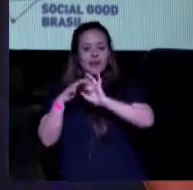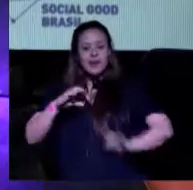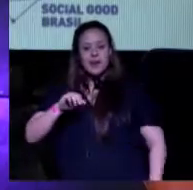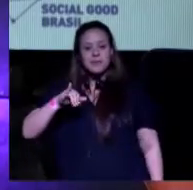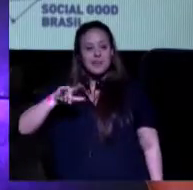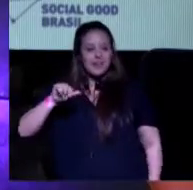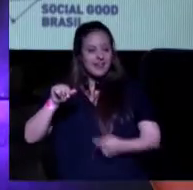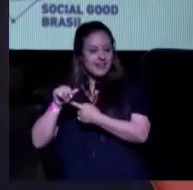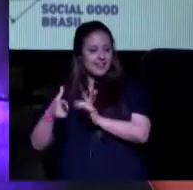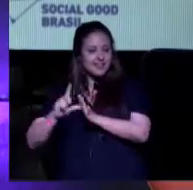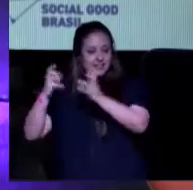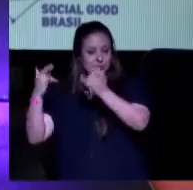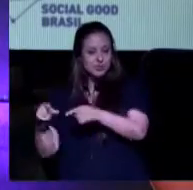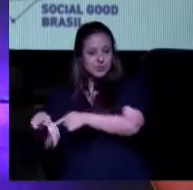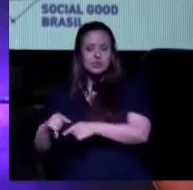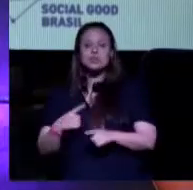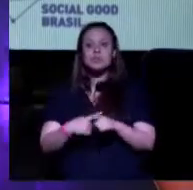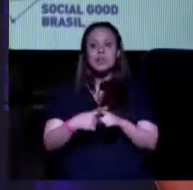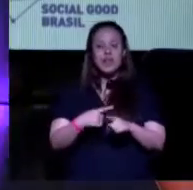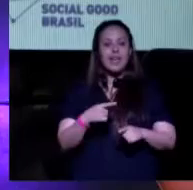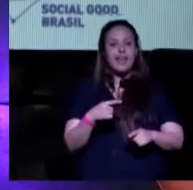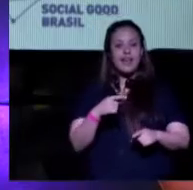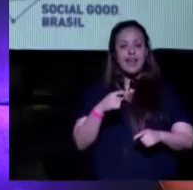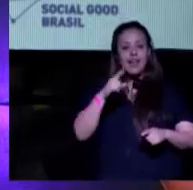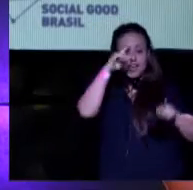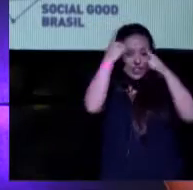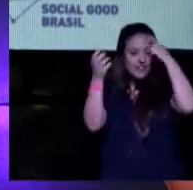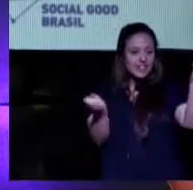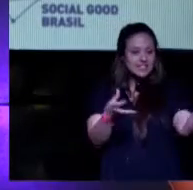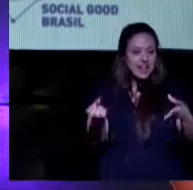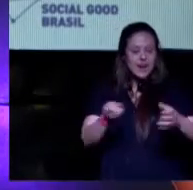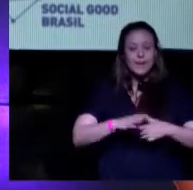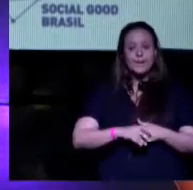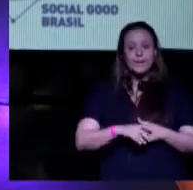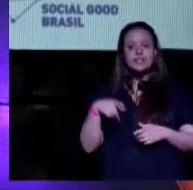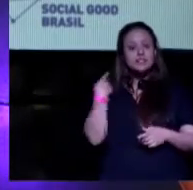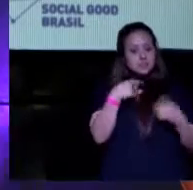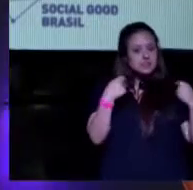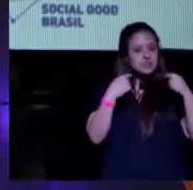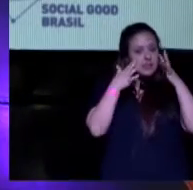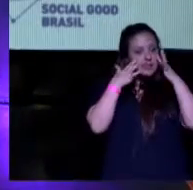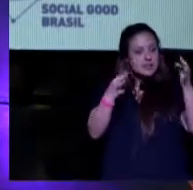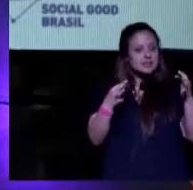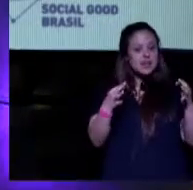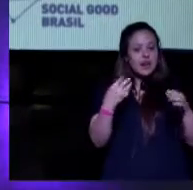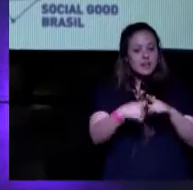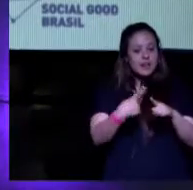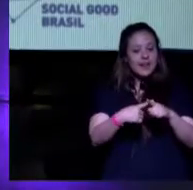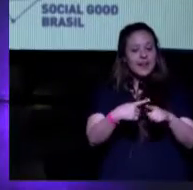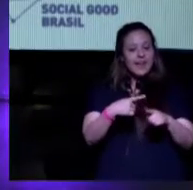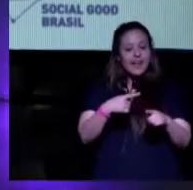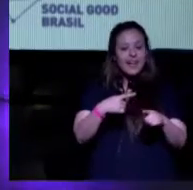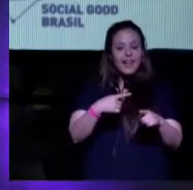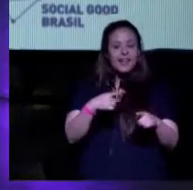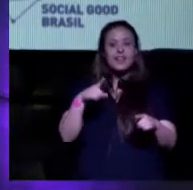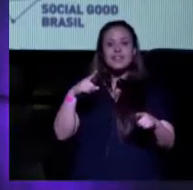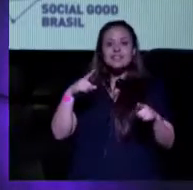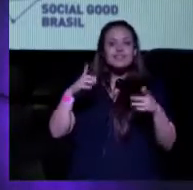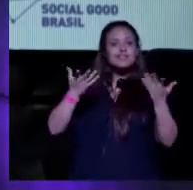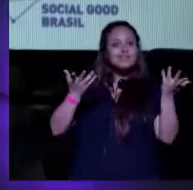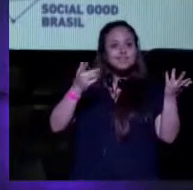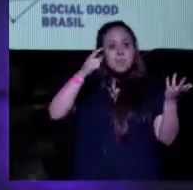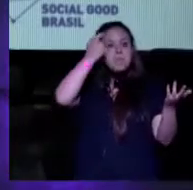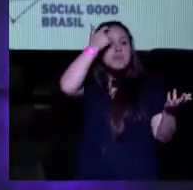é inovação a gente também a tentar atento que é na verdade colocar uma idéia ática